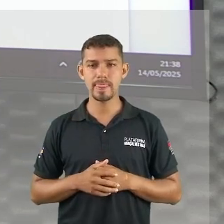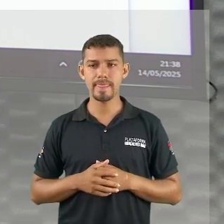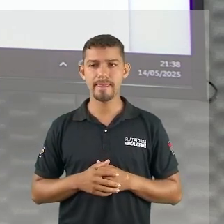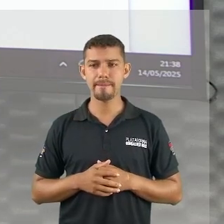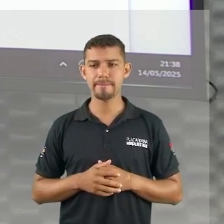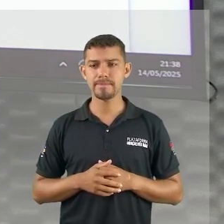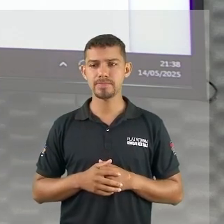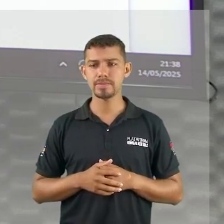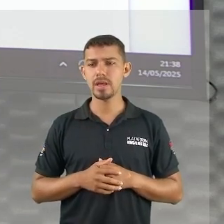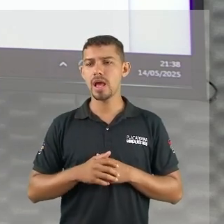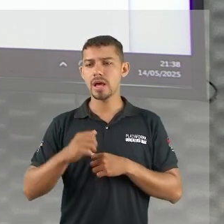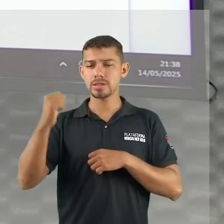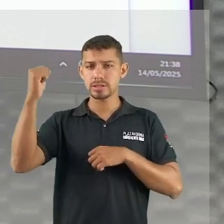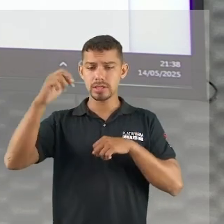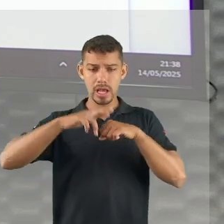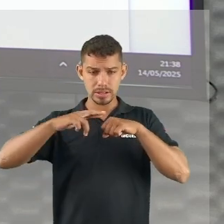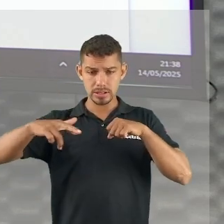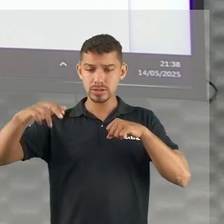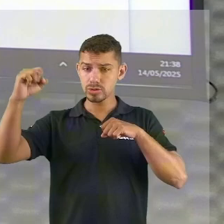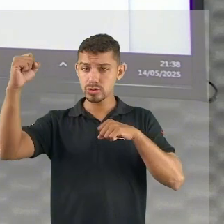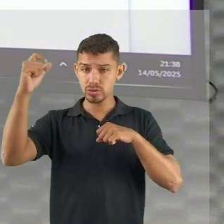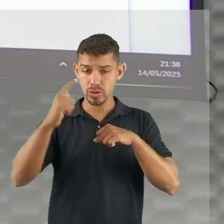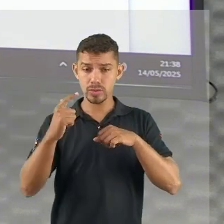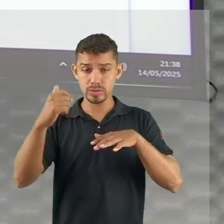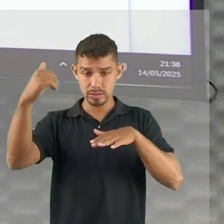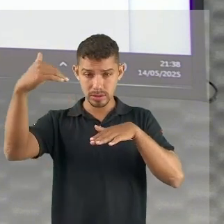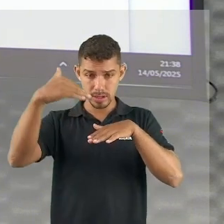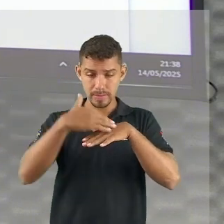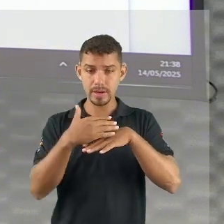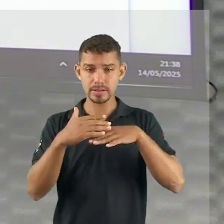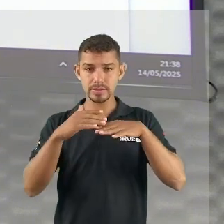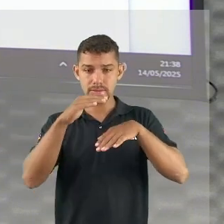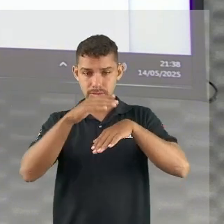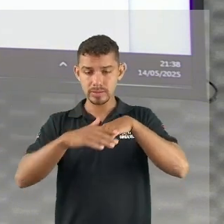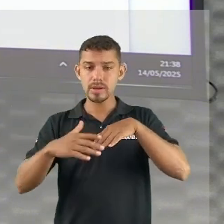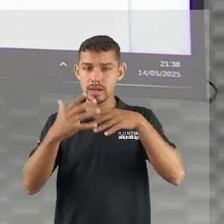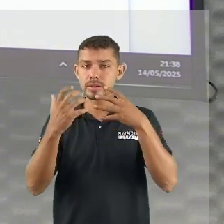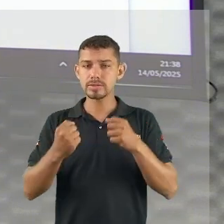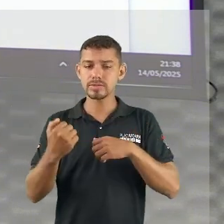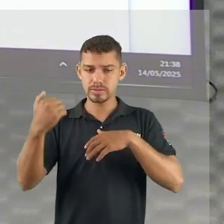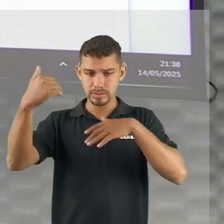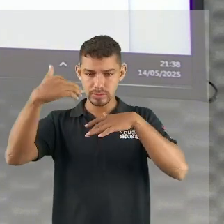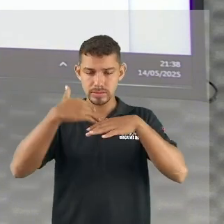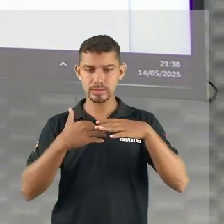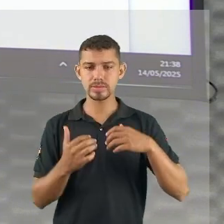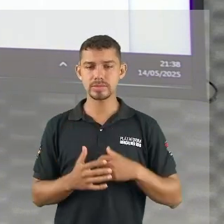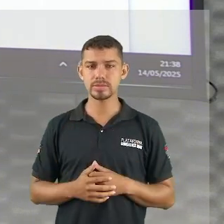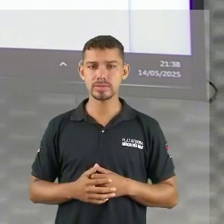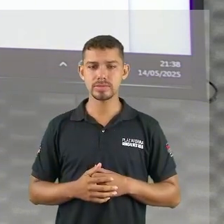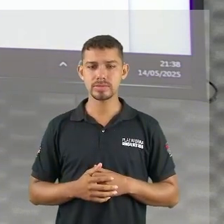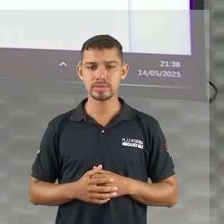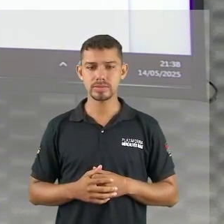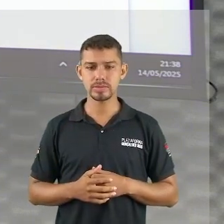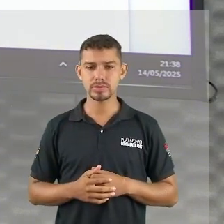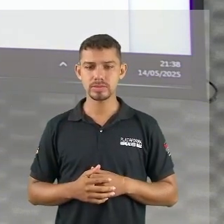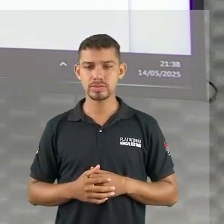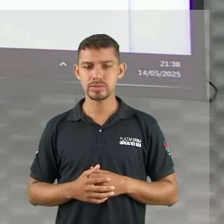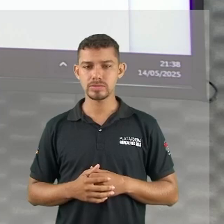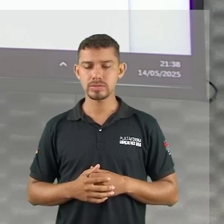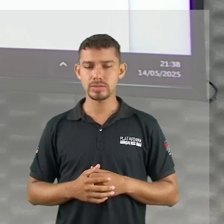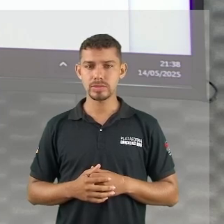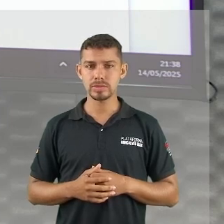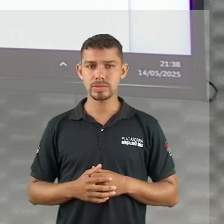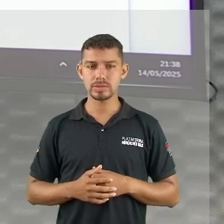a radiação do sol, ela toca no vidro do carro, ela passa, porque permite que a radiação solar entre. Quando